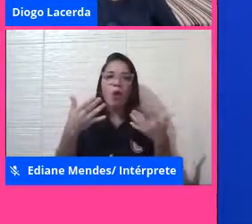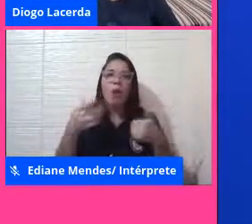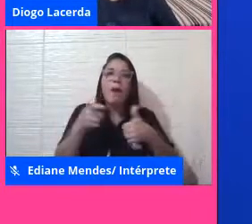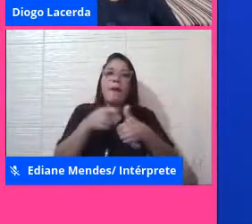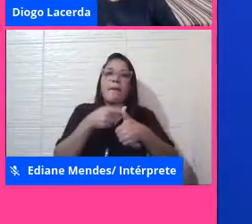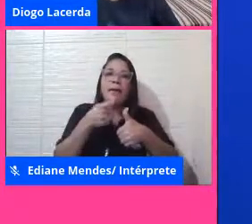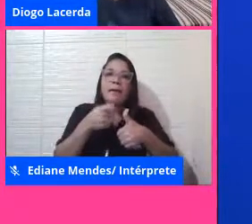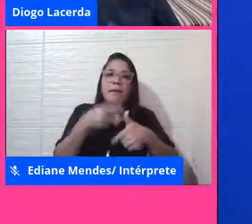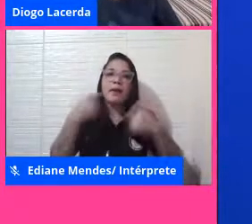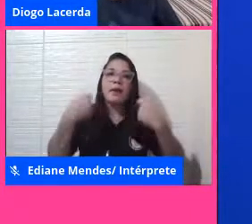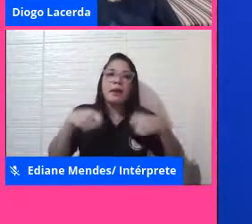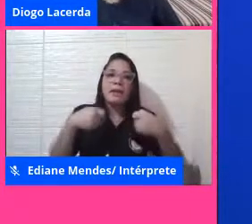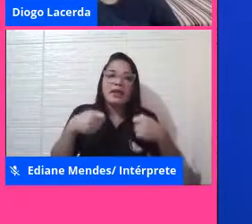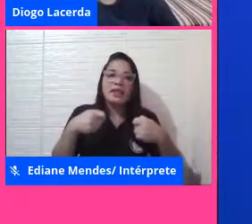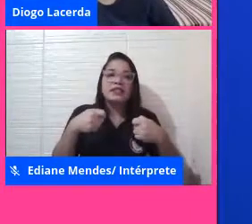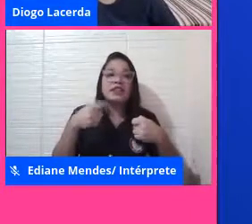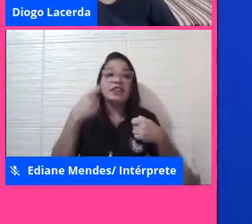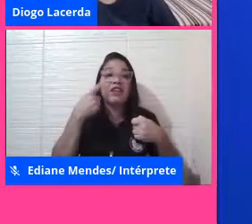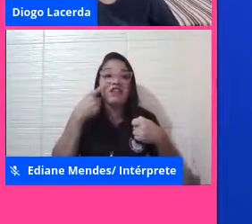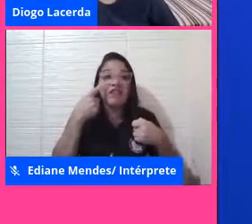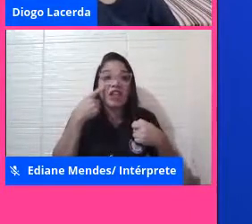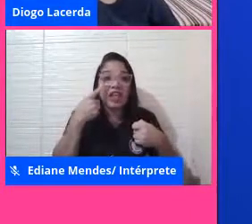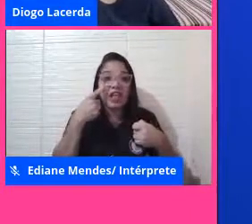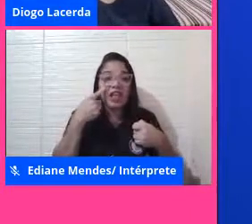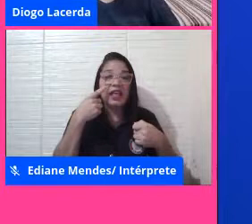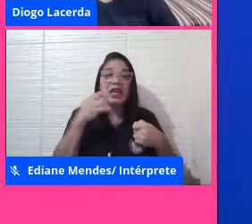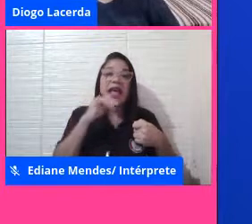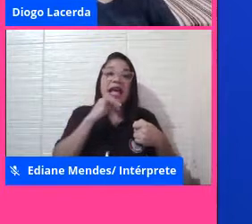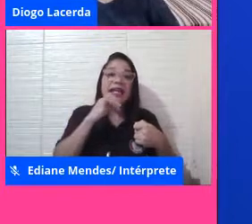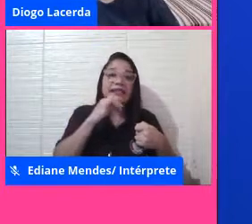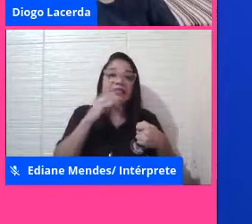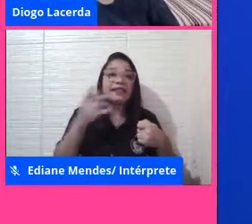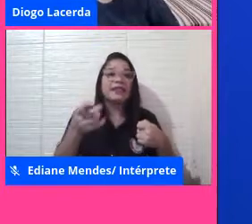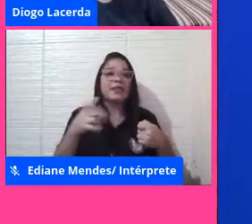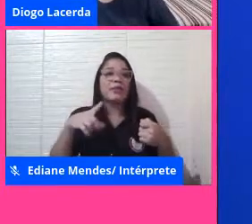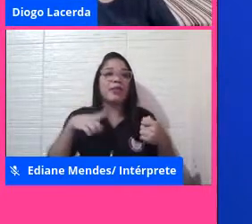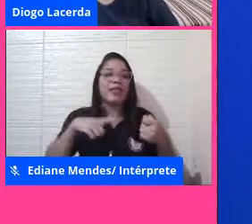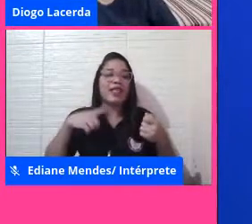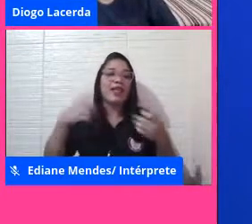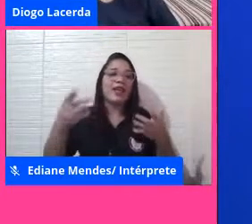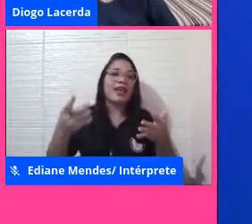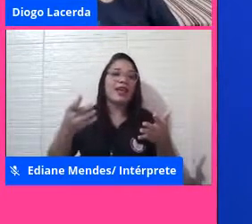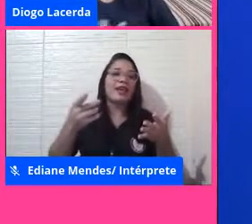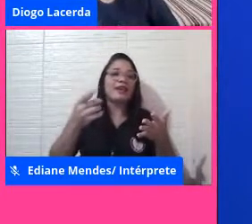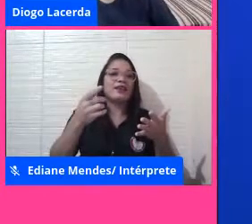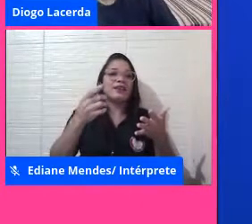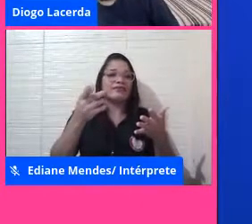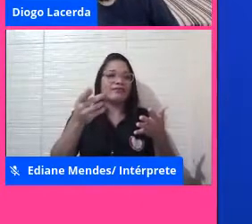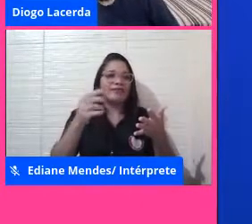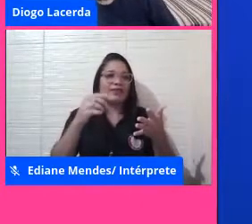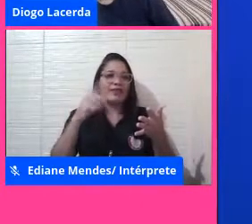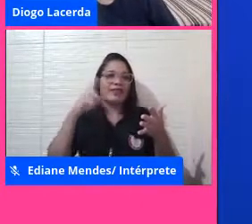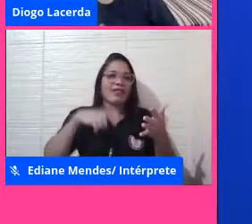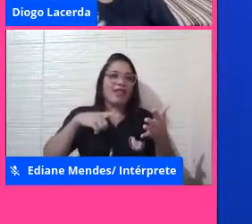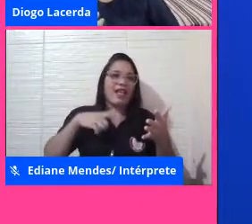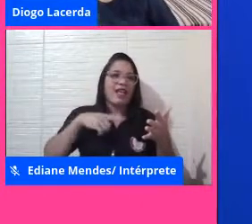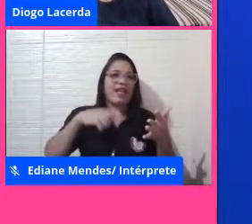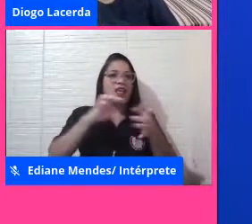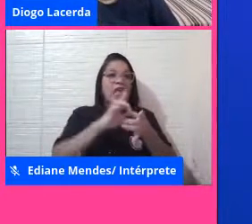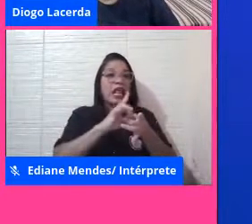né? Algumas delas, a maioria delas, se elas estão aqui, é óbvio que pode ser replicado, que você pode imprimir na tua casa, outras peças você não